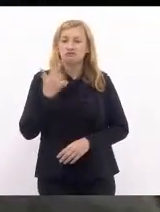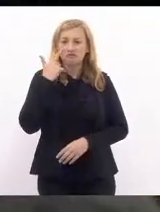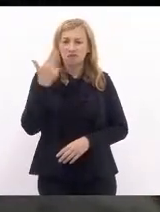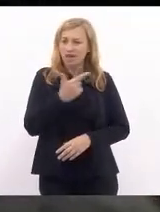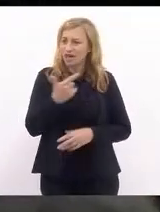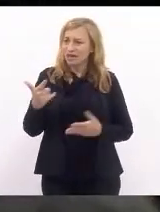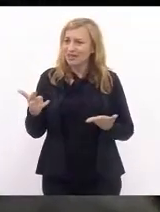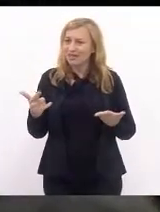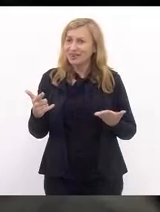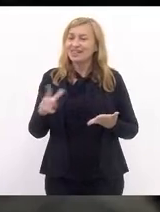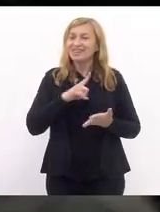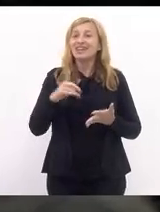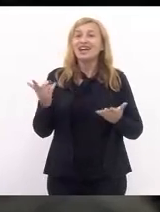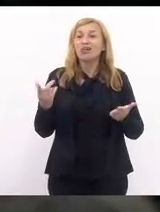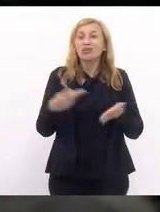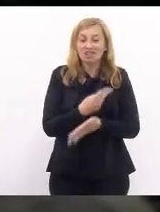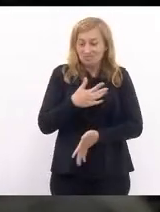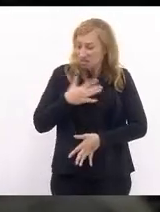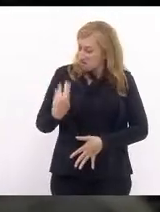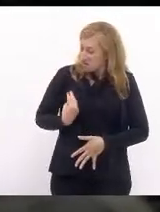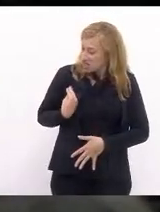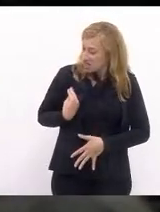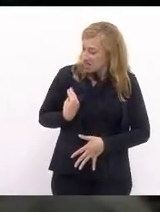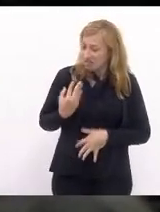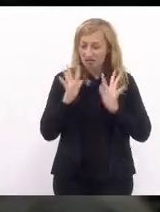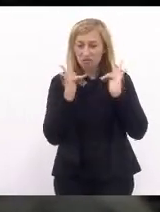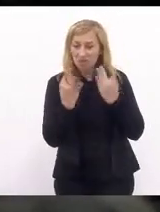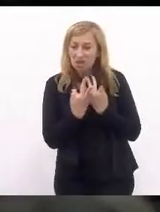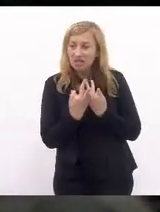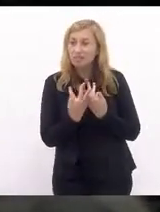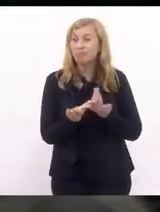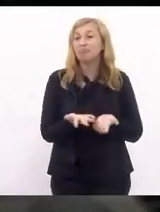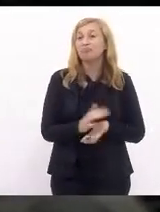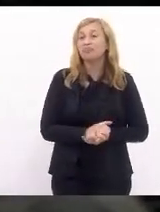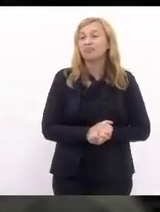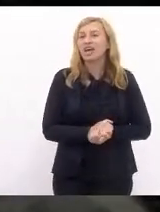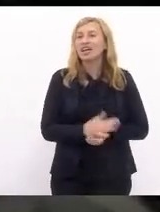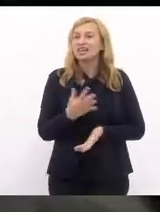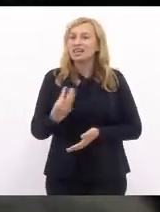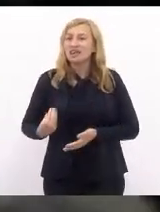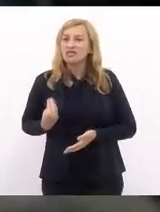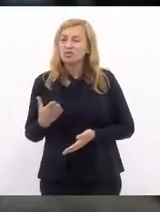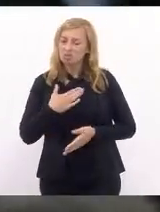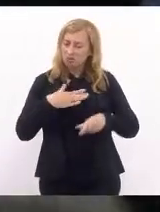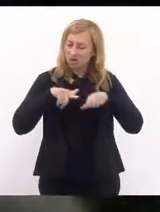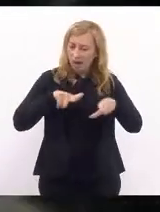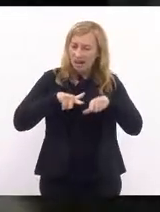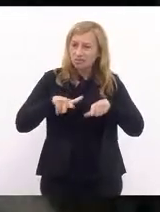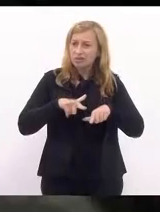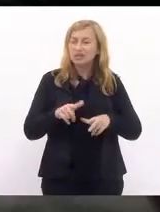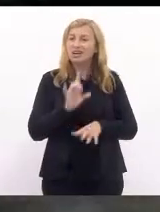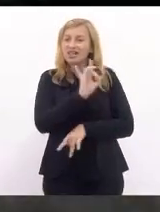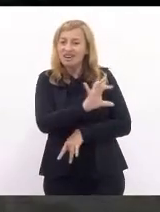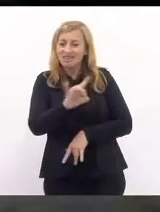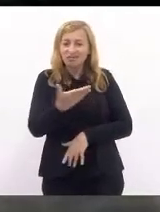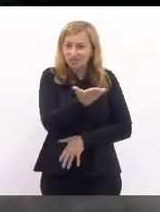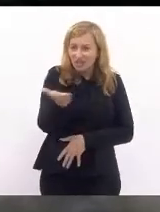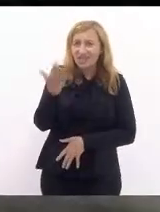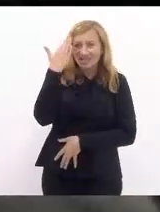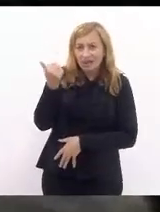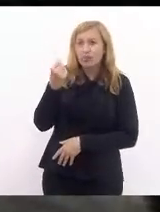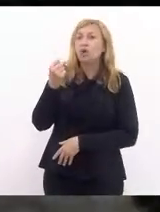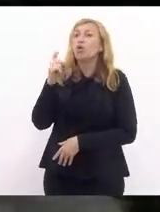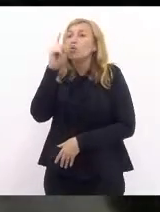público o que tem acontecido na minha vida na vida da minha família na vida do meu mandato e cada um dos Senhores